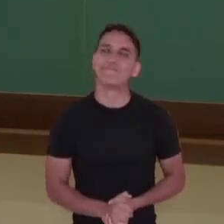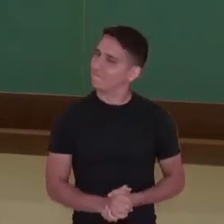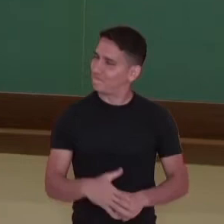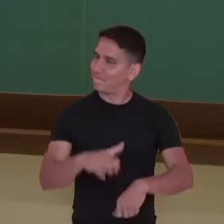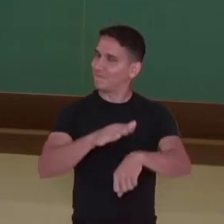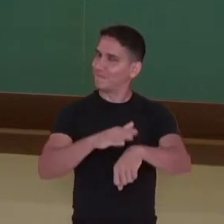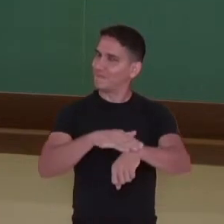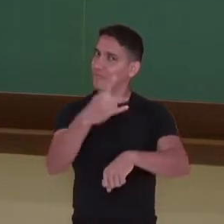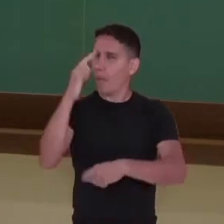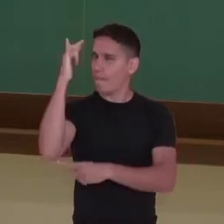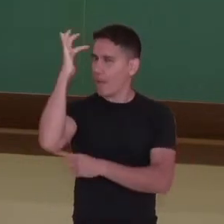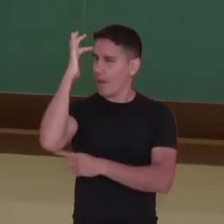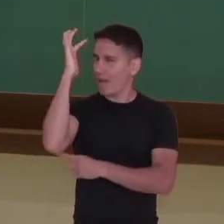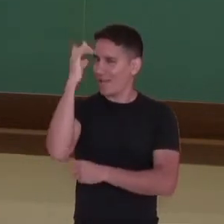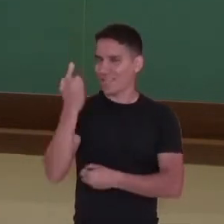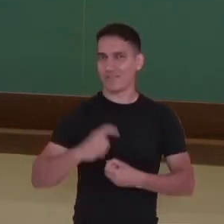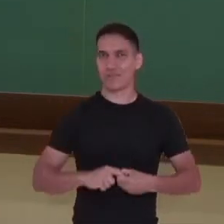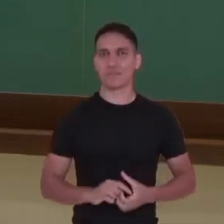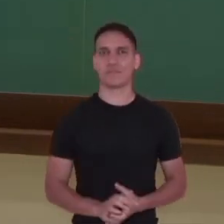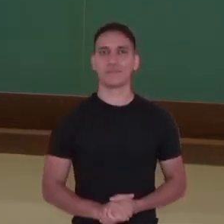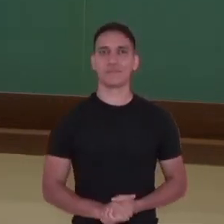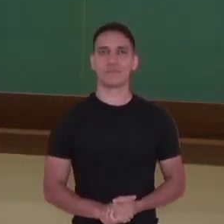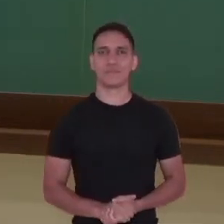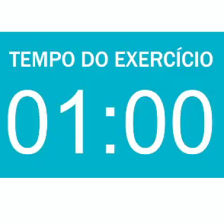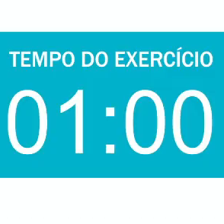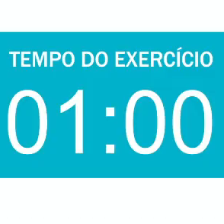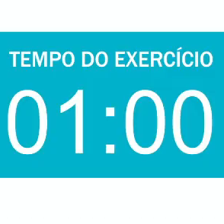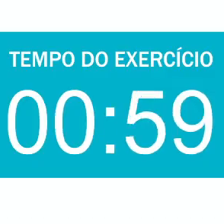um tempinho para você pensar e eu já retorno.